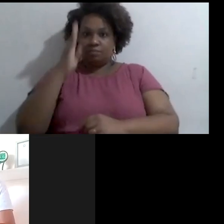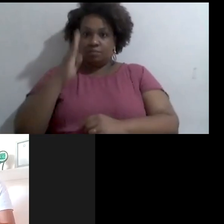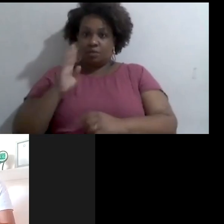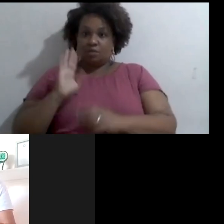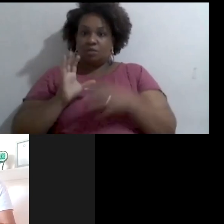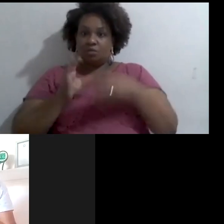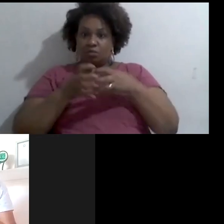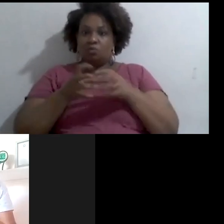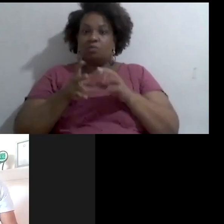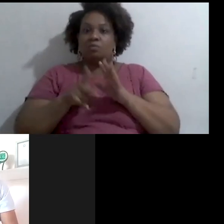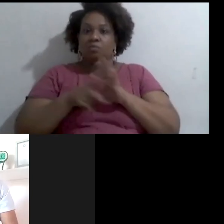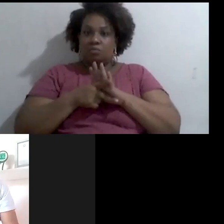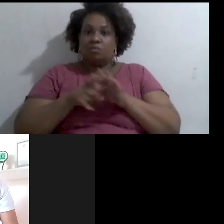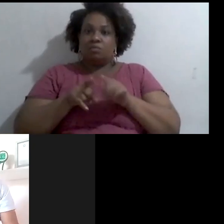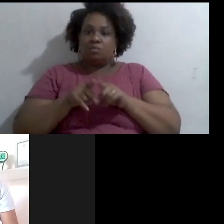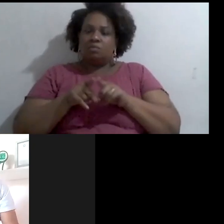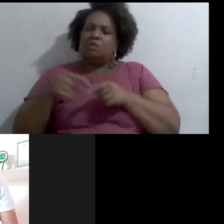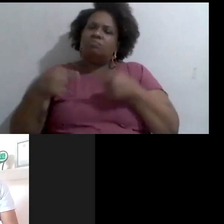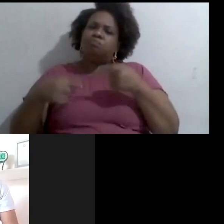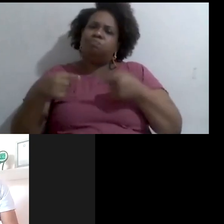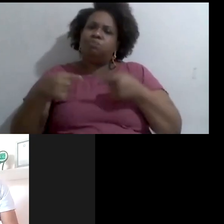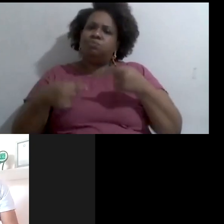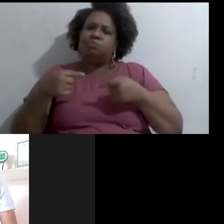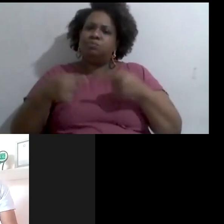vem discutindo